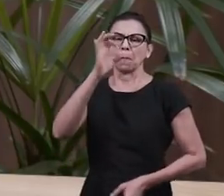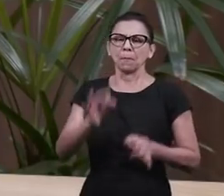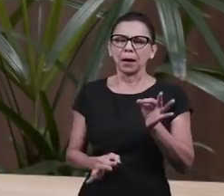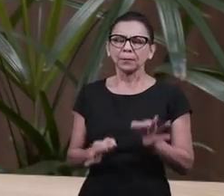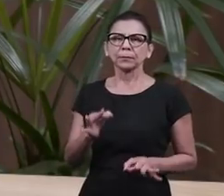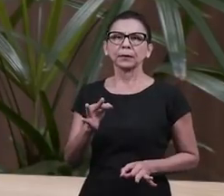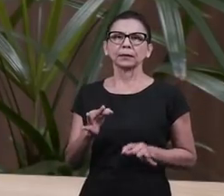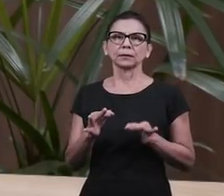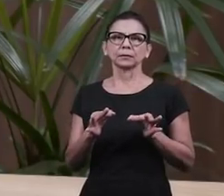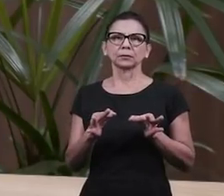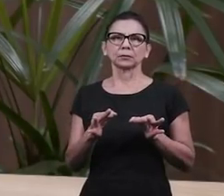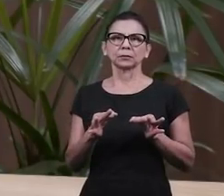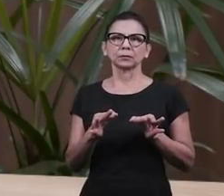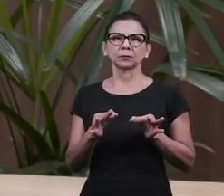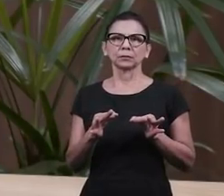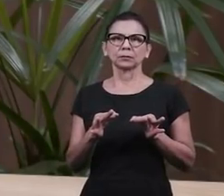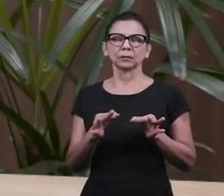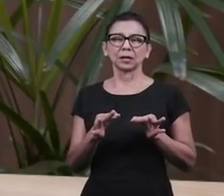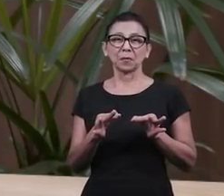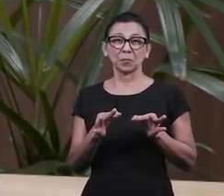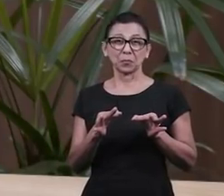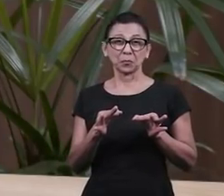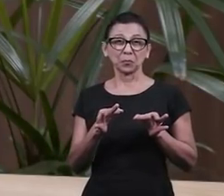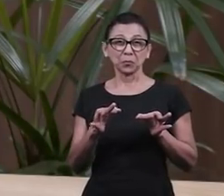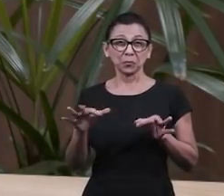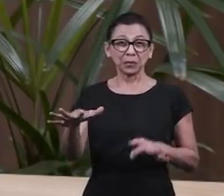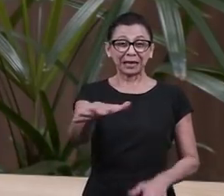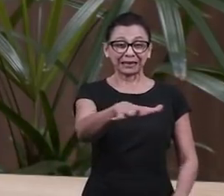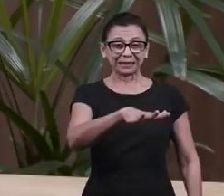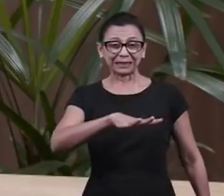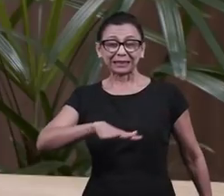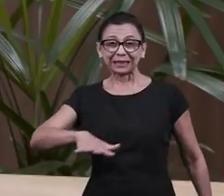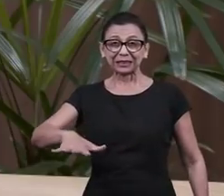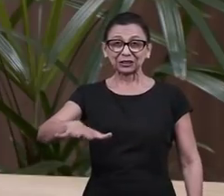tal de iniquidade que o Senhor deu um basta.